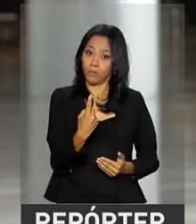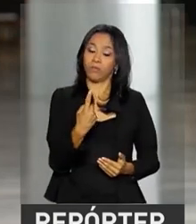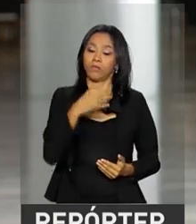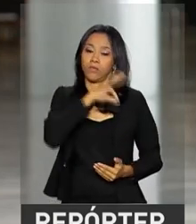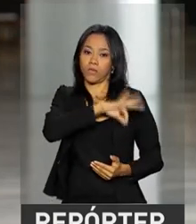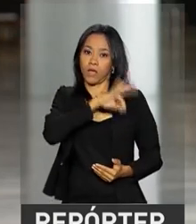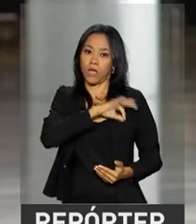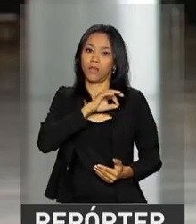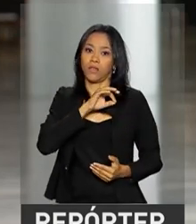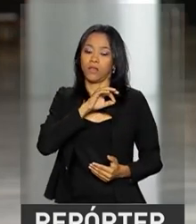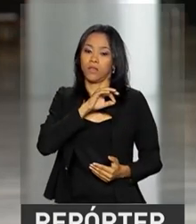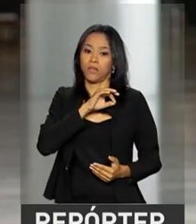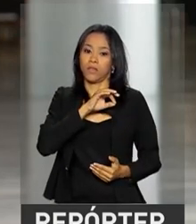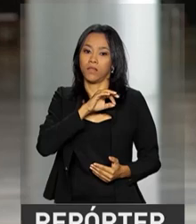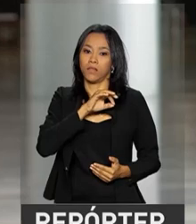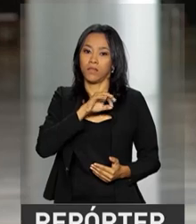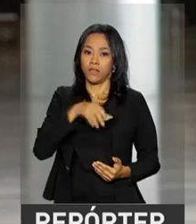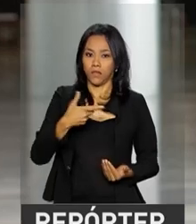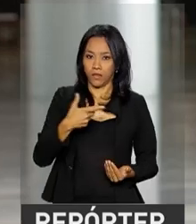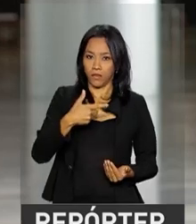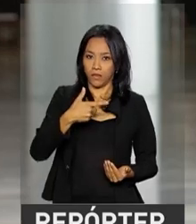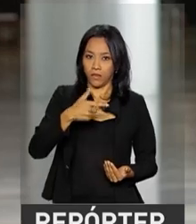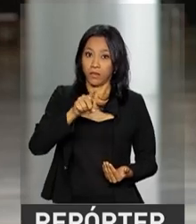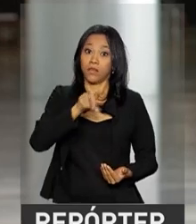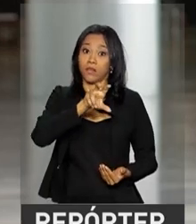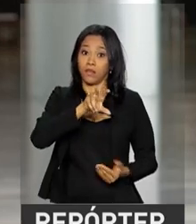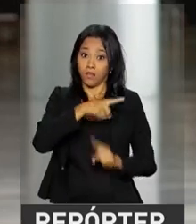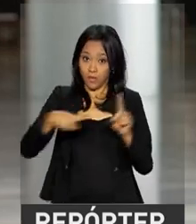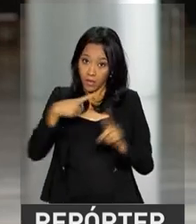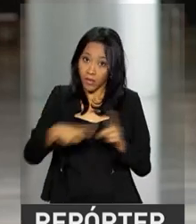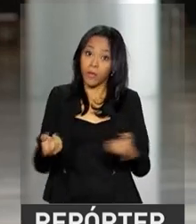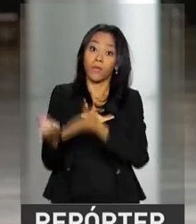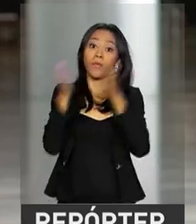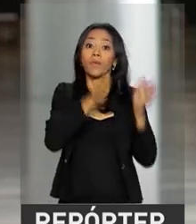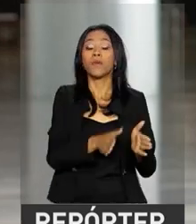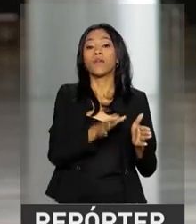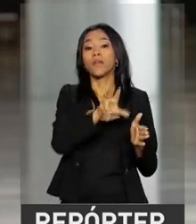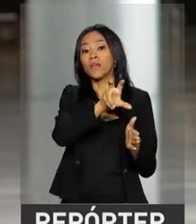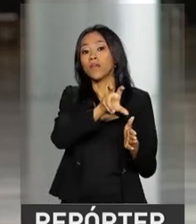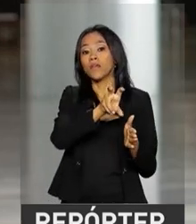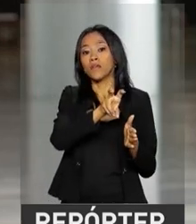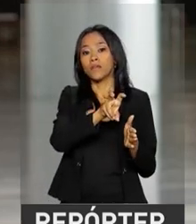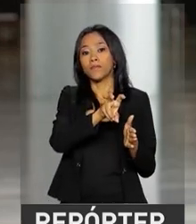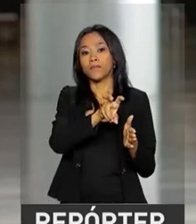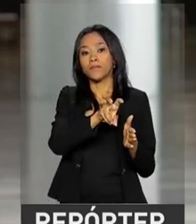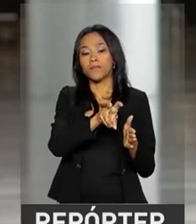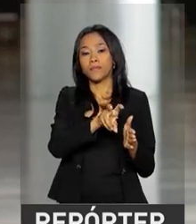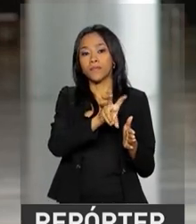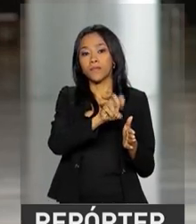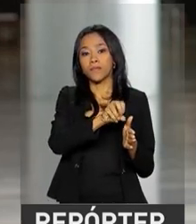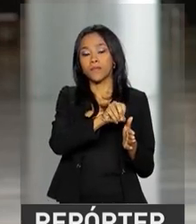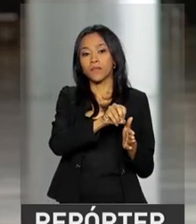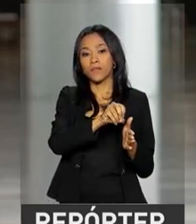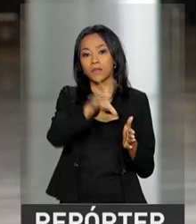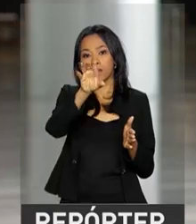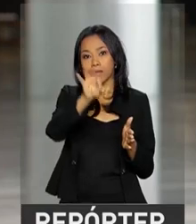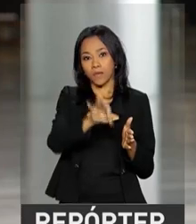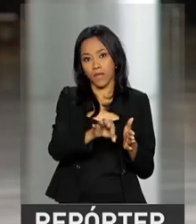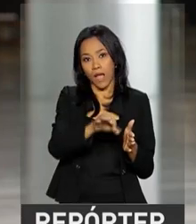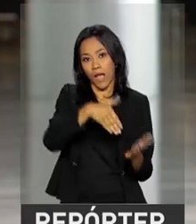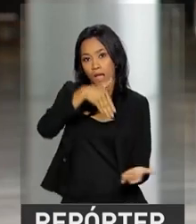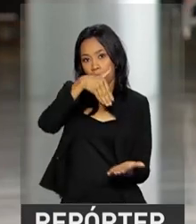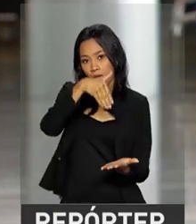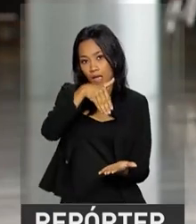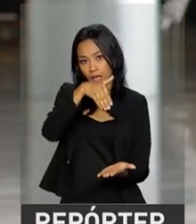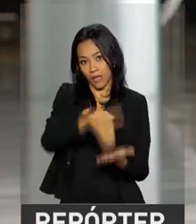e as bolsas integrais na verdade as bolsas parciais são para candidatos com e com os com renda mensal de até três salários